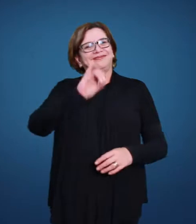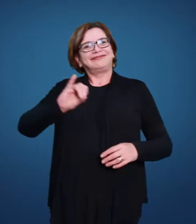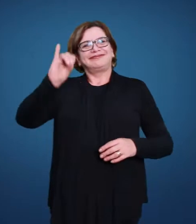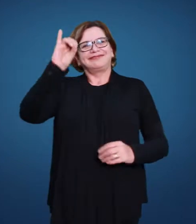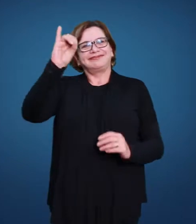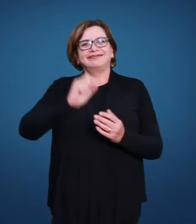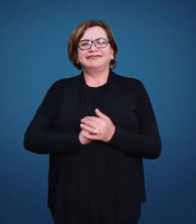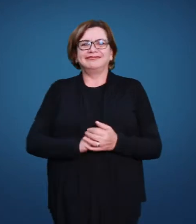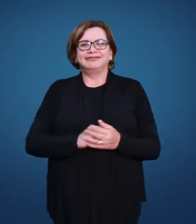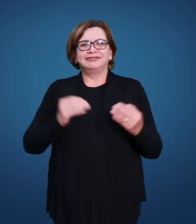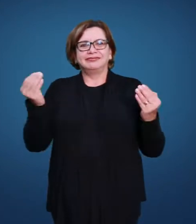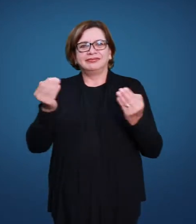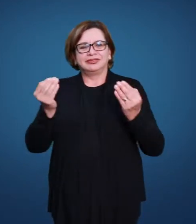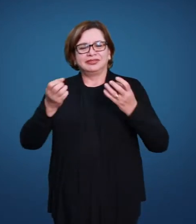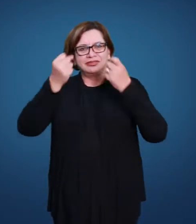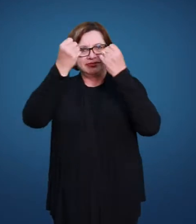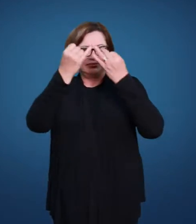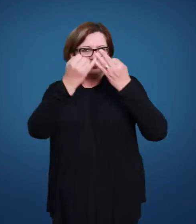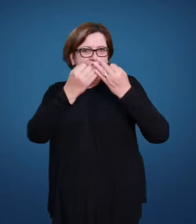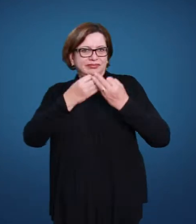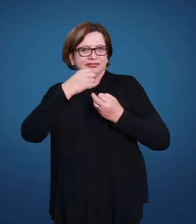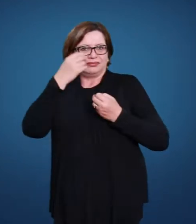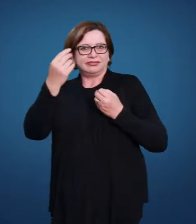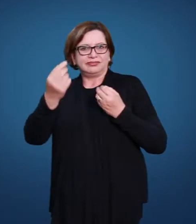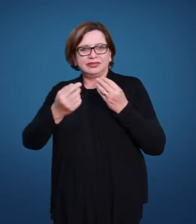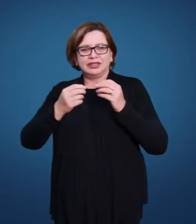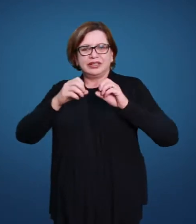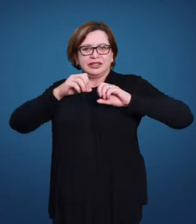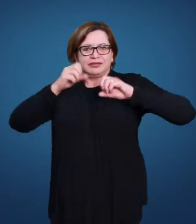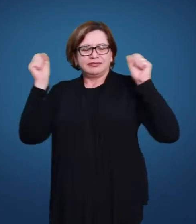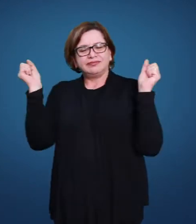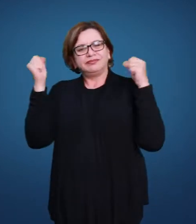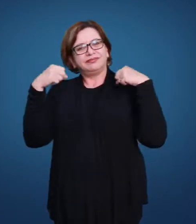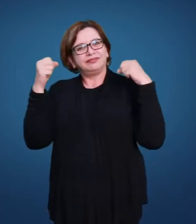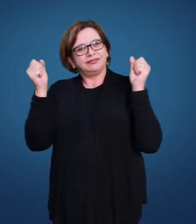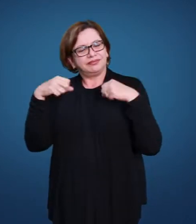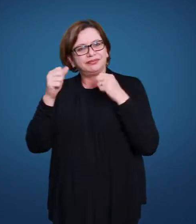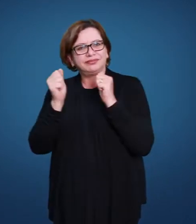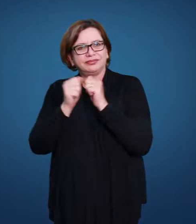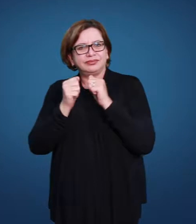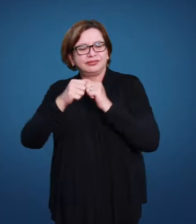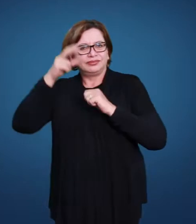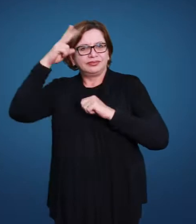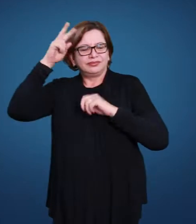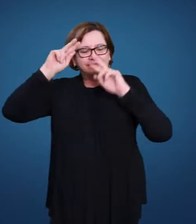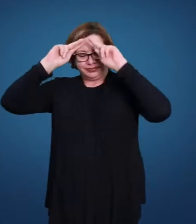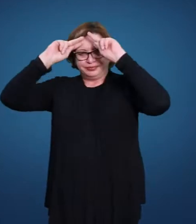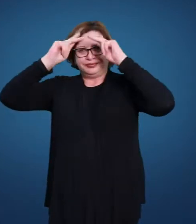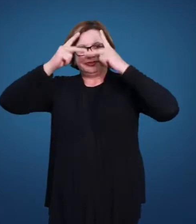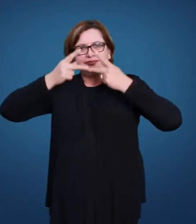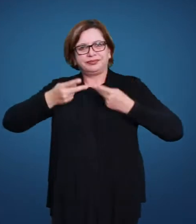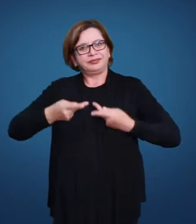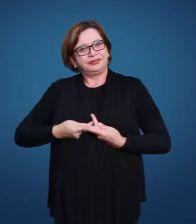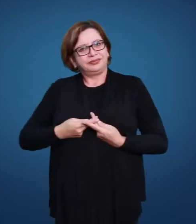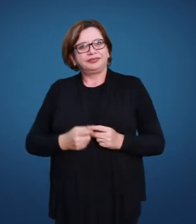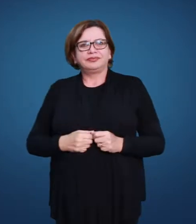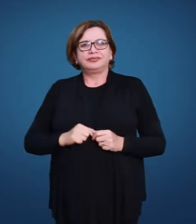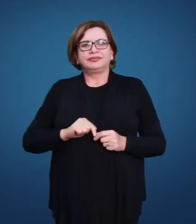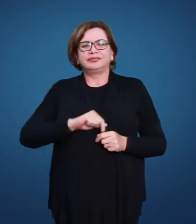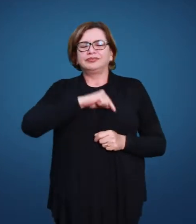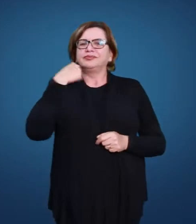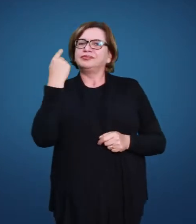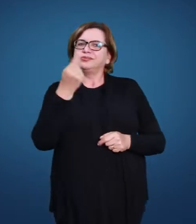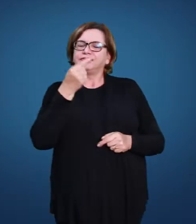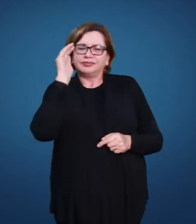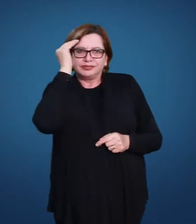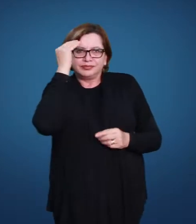Olá! Hoje vamos trabalhar com a unidade Educação Física na História da Humanidade. Para entendermos